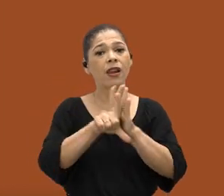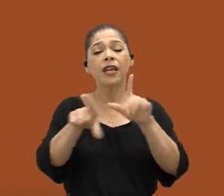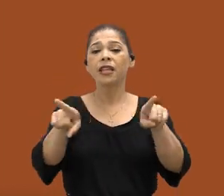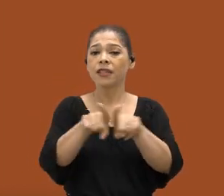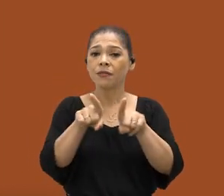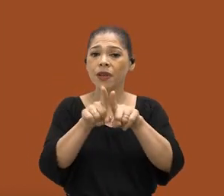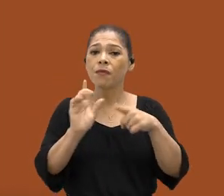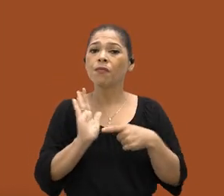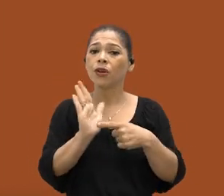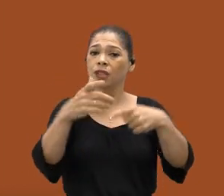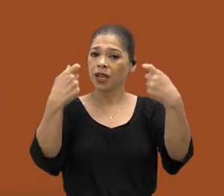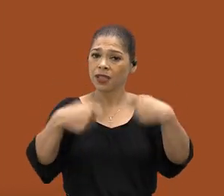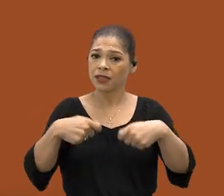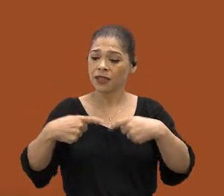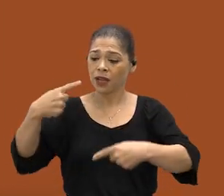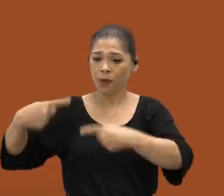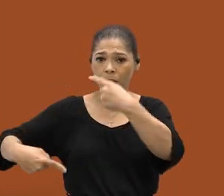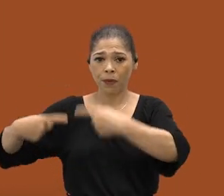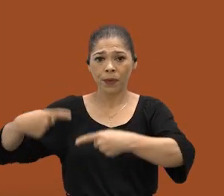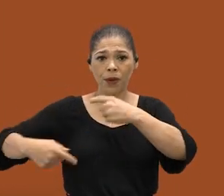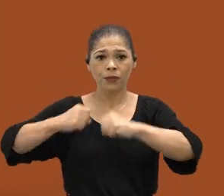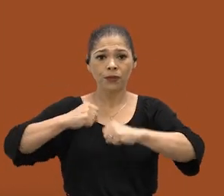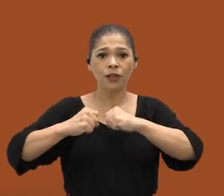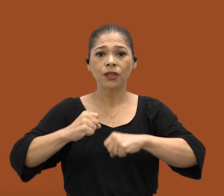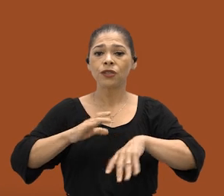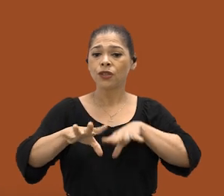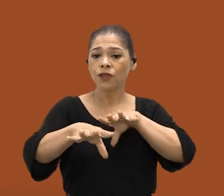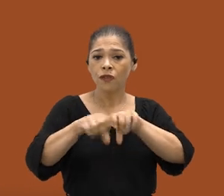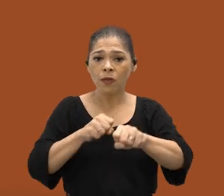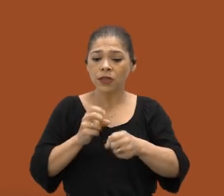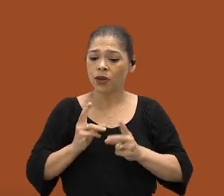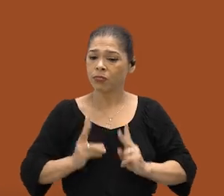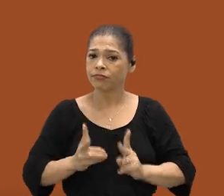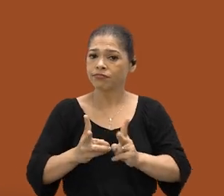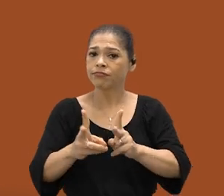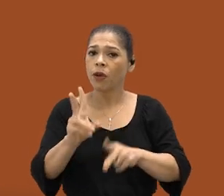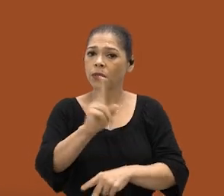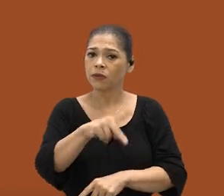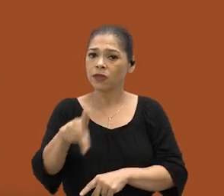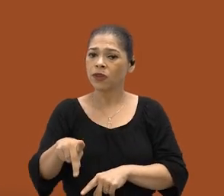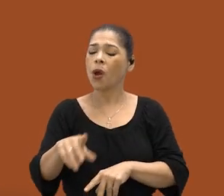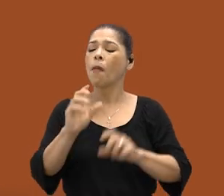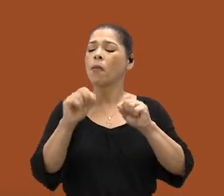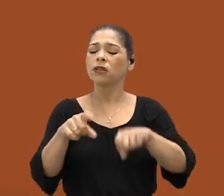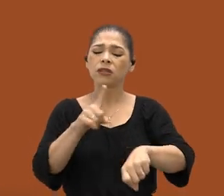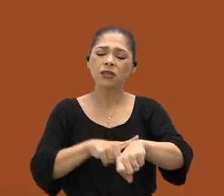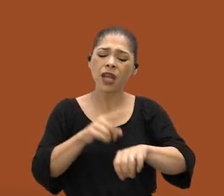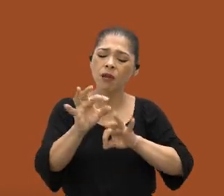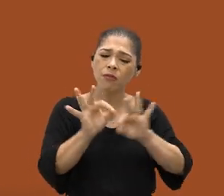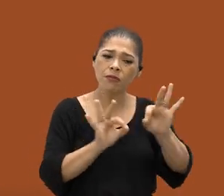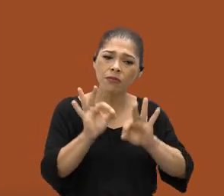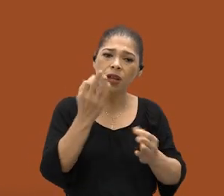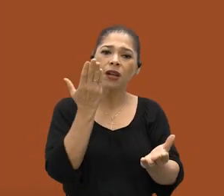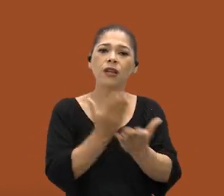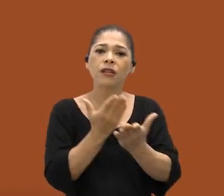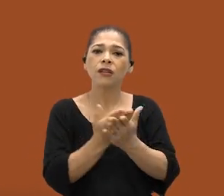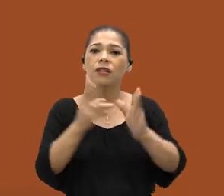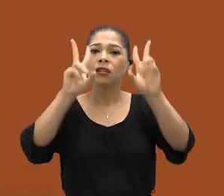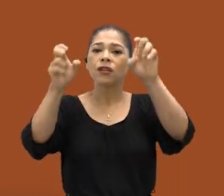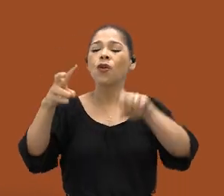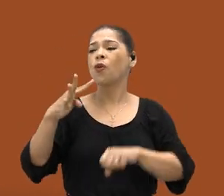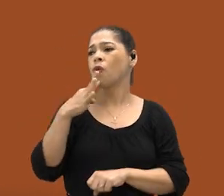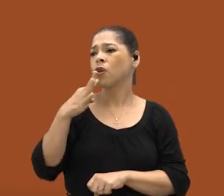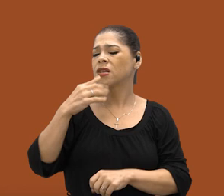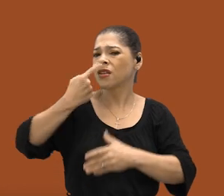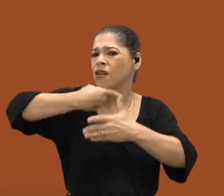traz consigo a necessidade de um debate de informação continuada para os professores para que eles possam se preparar estudar os